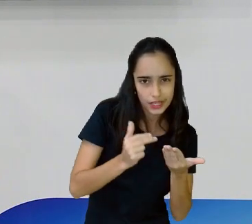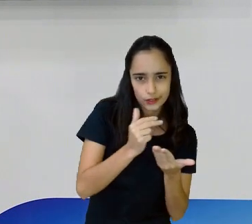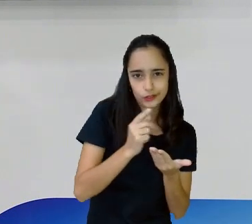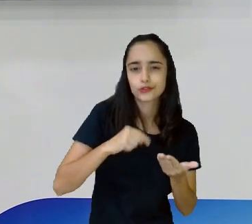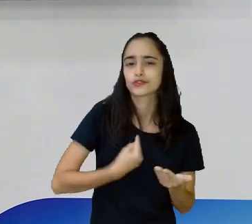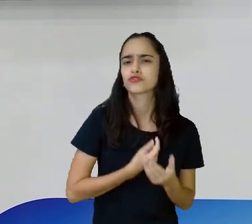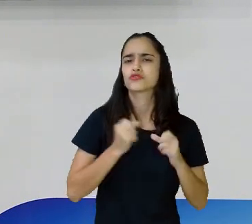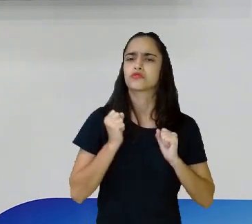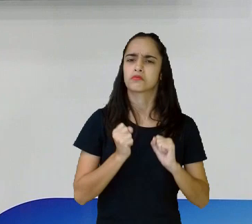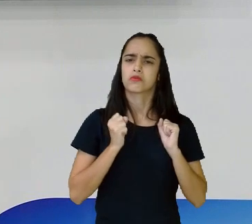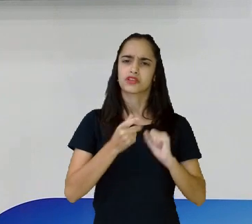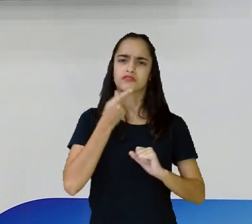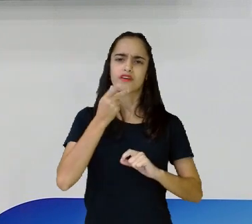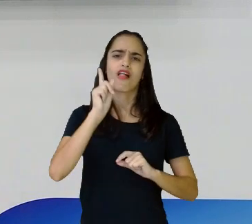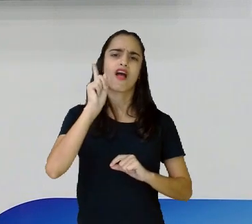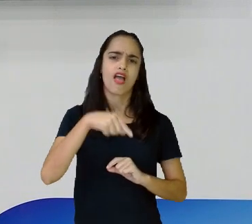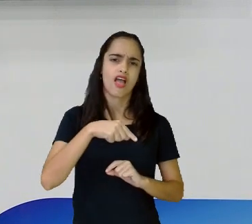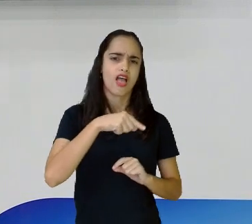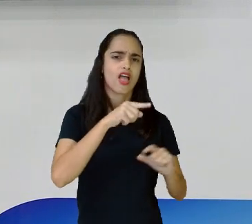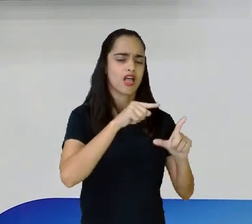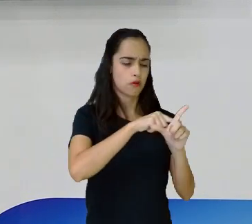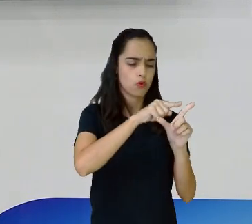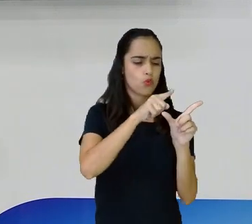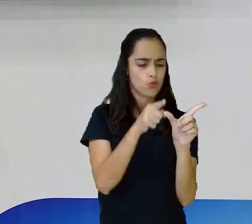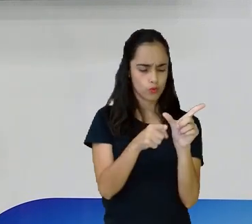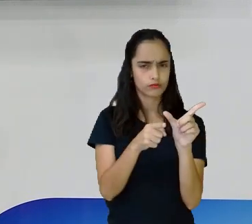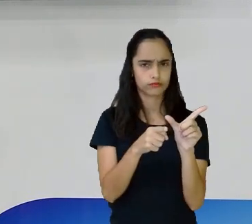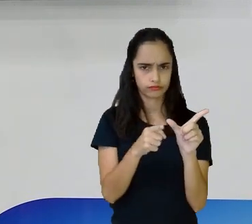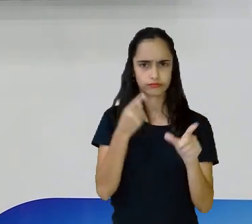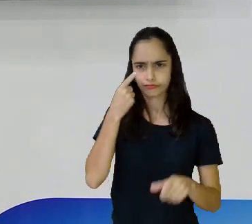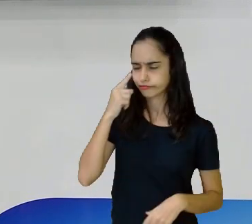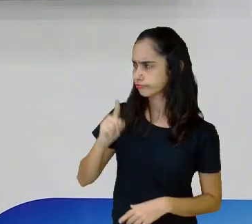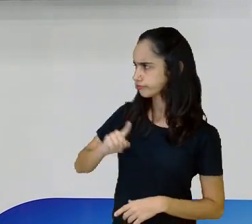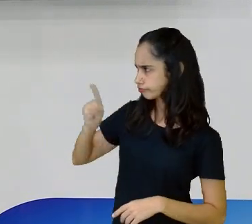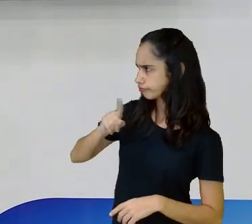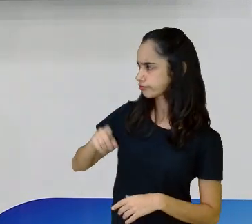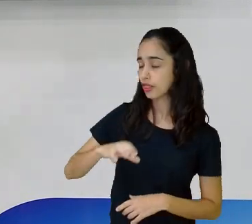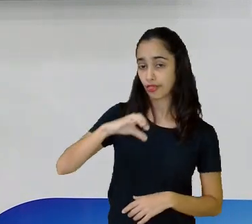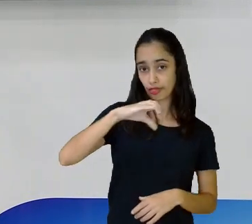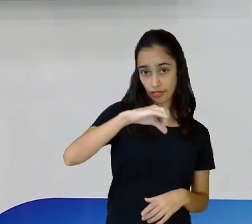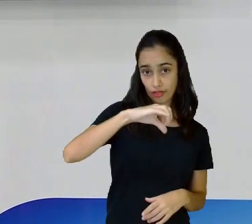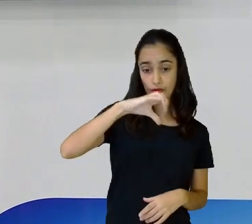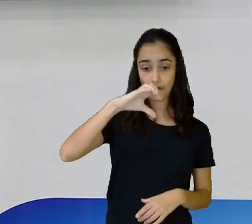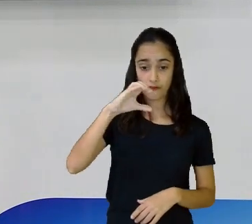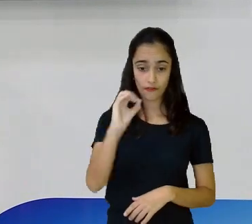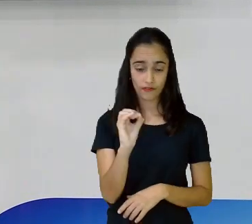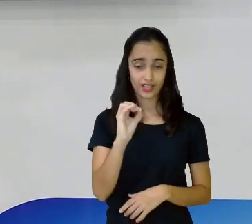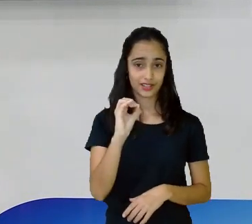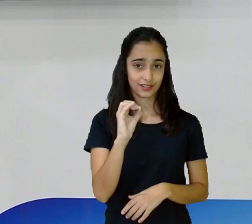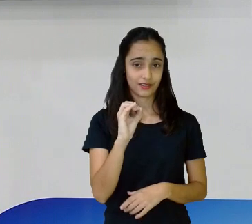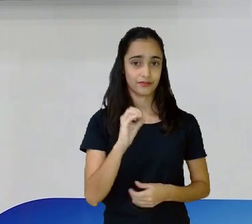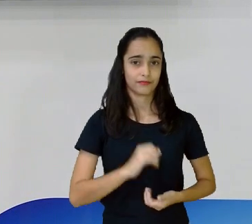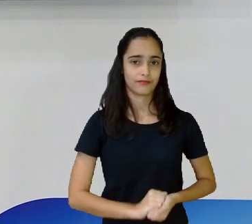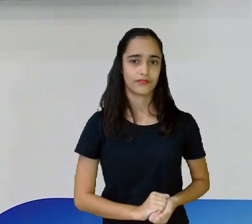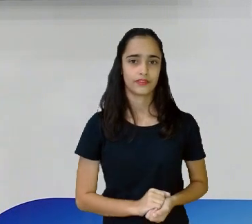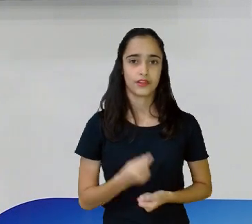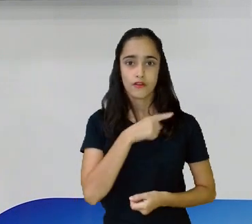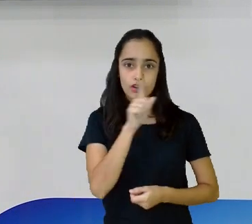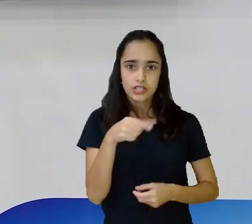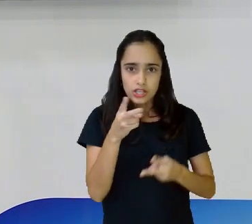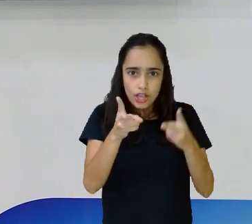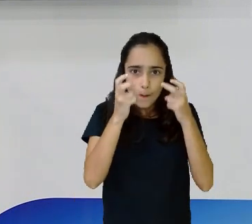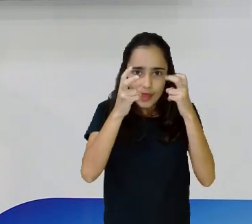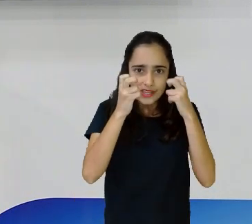que é um ângulo reto, tá? Um ângulo de 90 graus, ó, ângulo